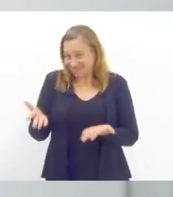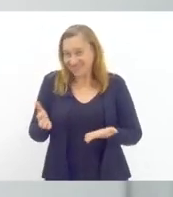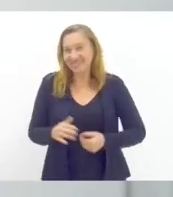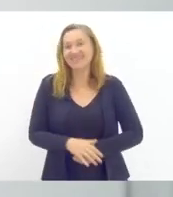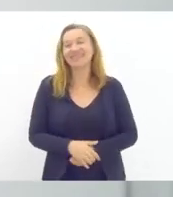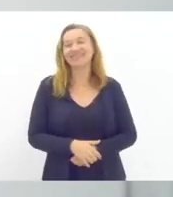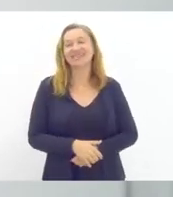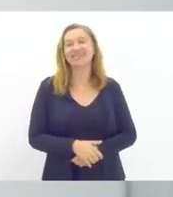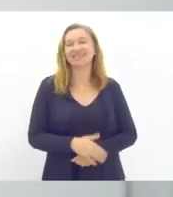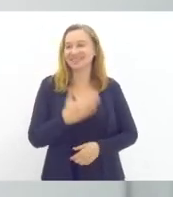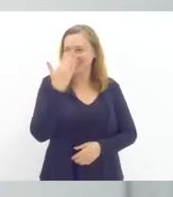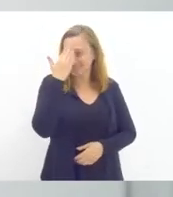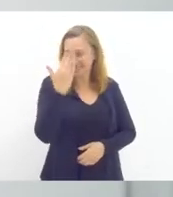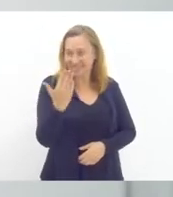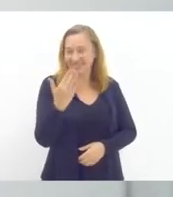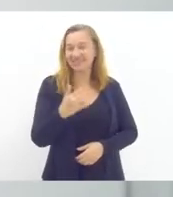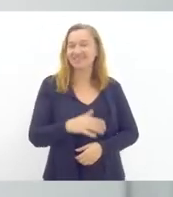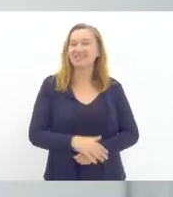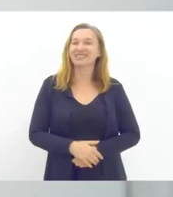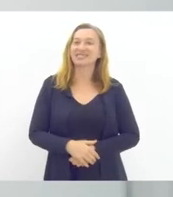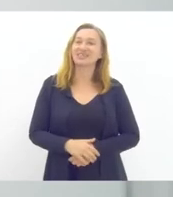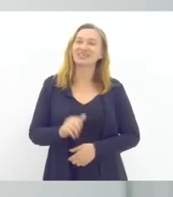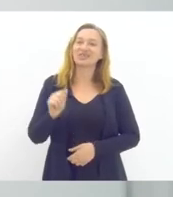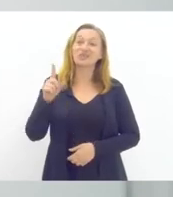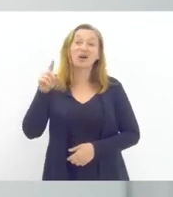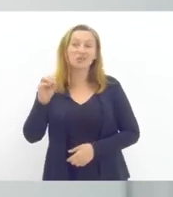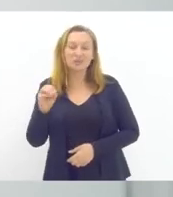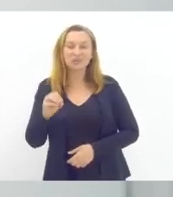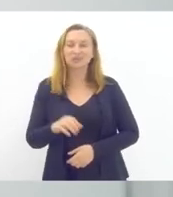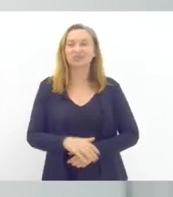queria agradecer muito ao alto